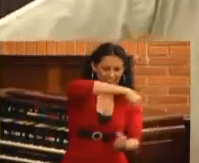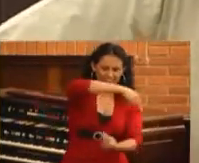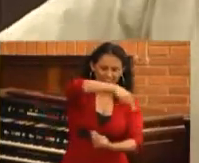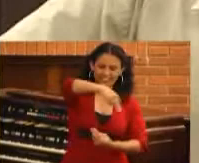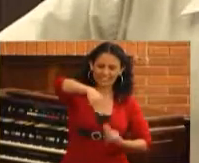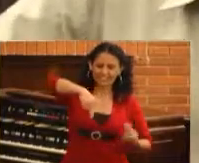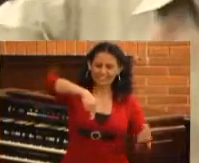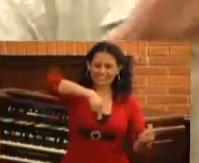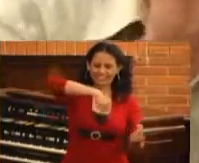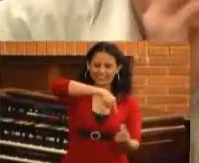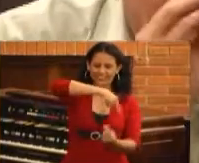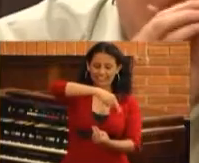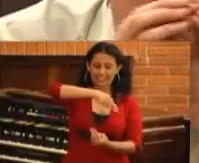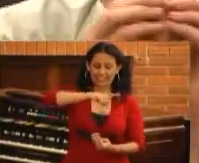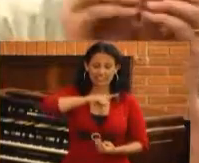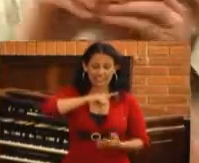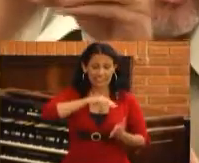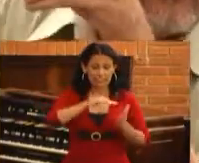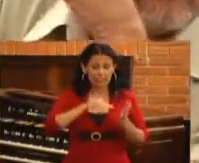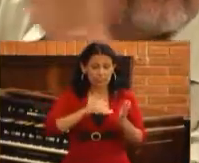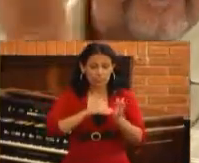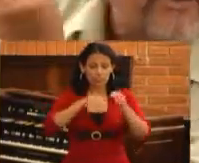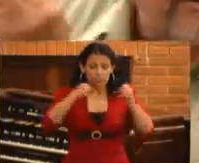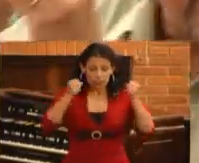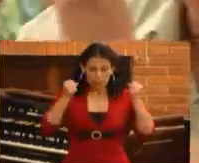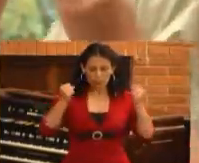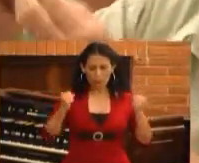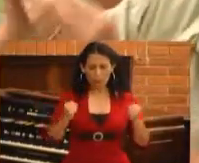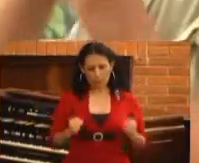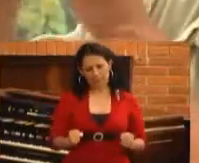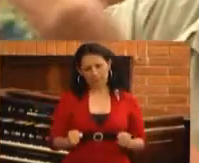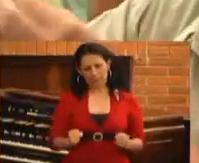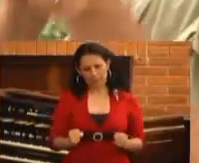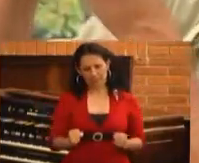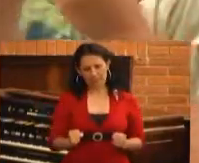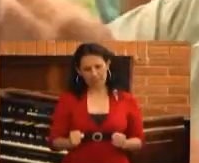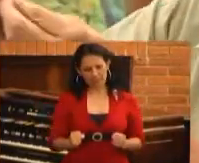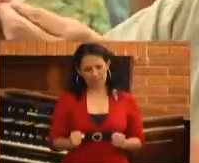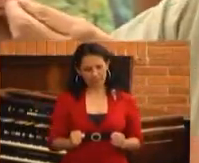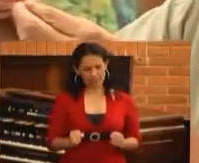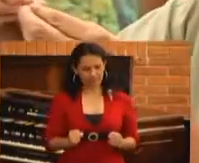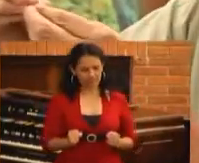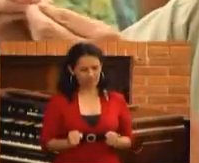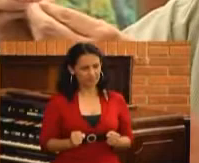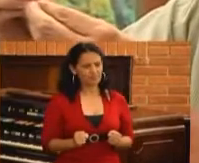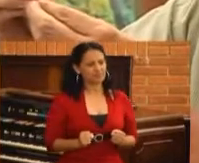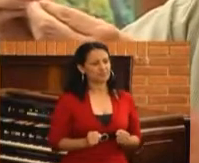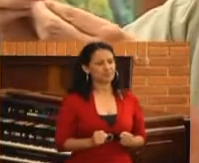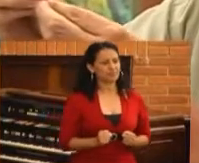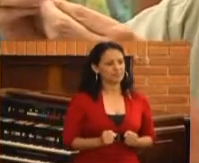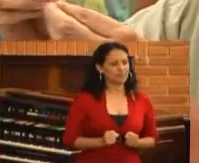Ele que tem todo esse poder que nós já vimos aqui, só uma amostrinha.